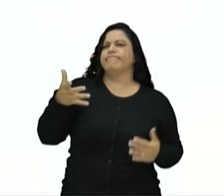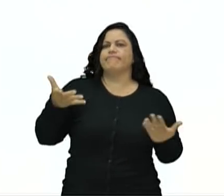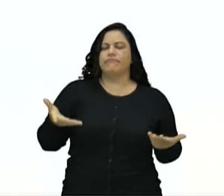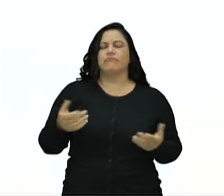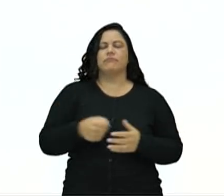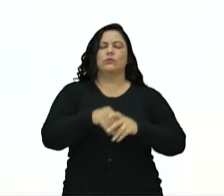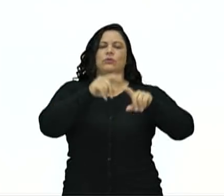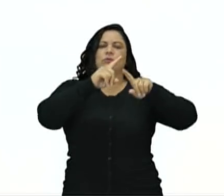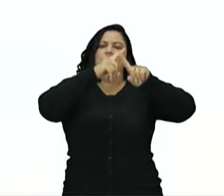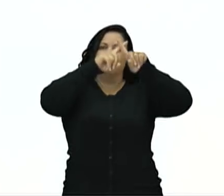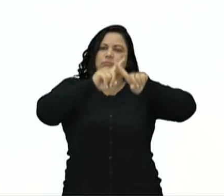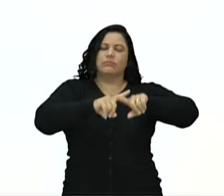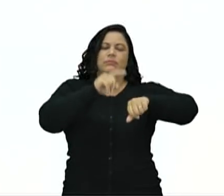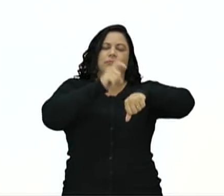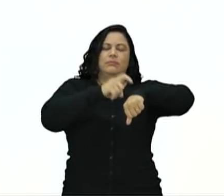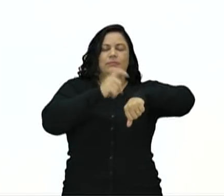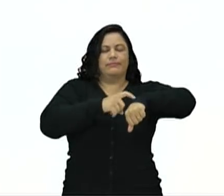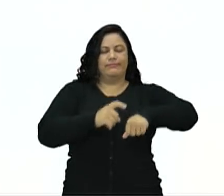alternativas.